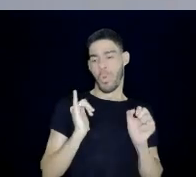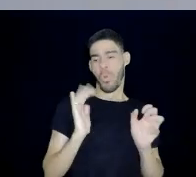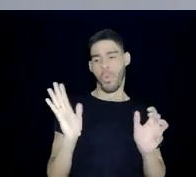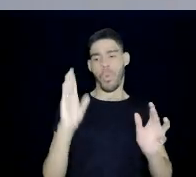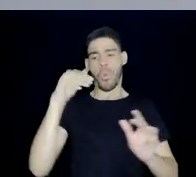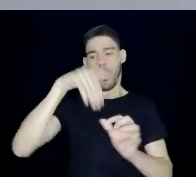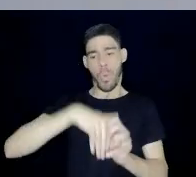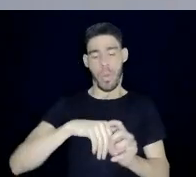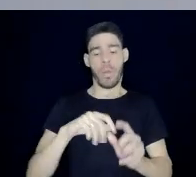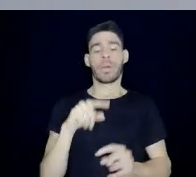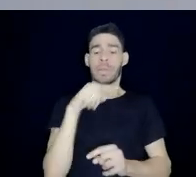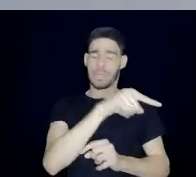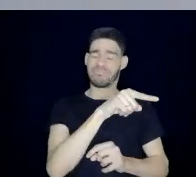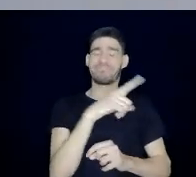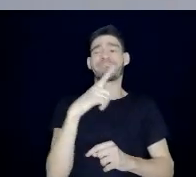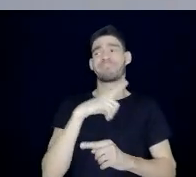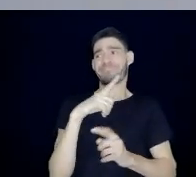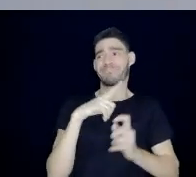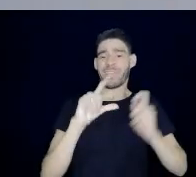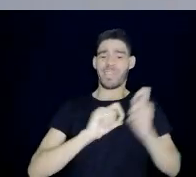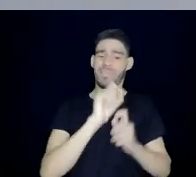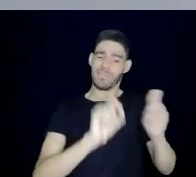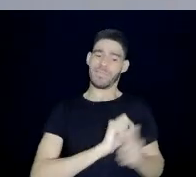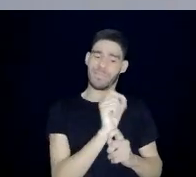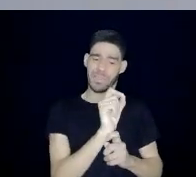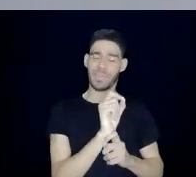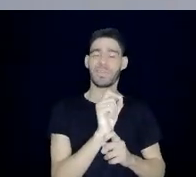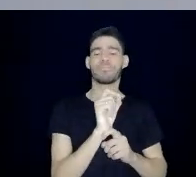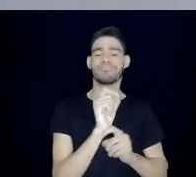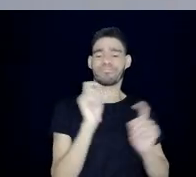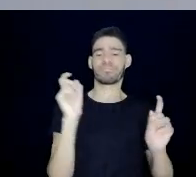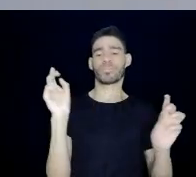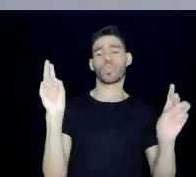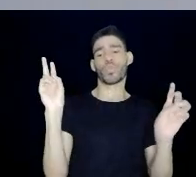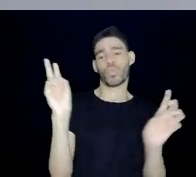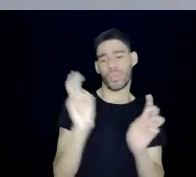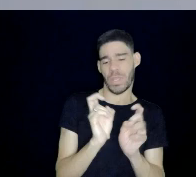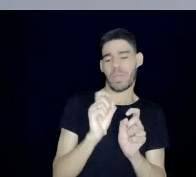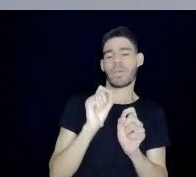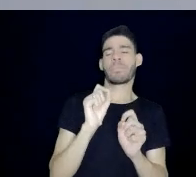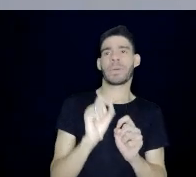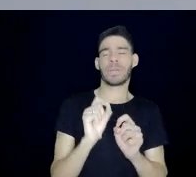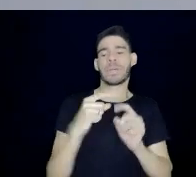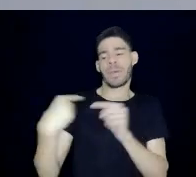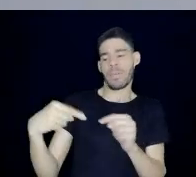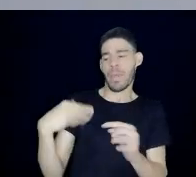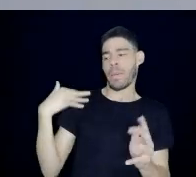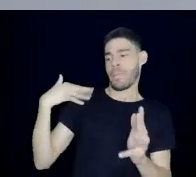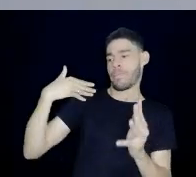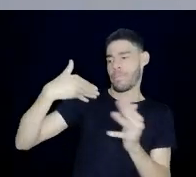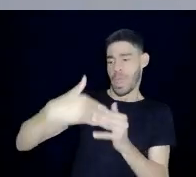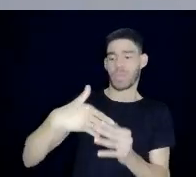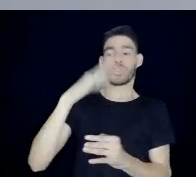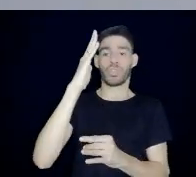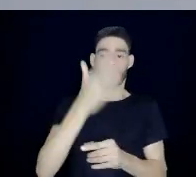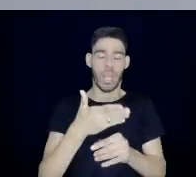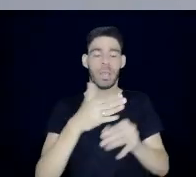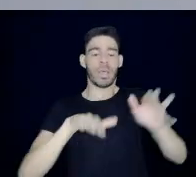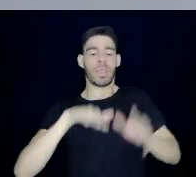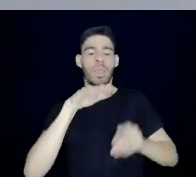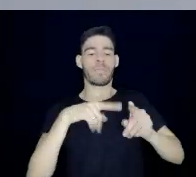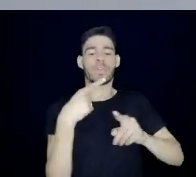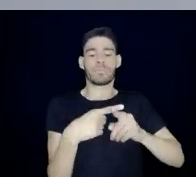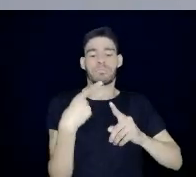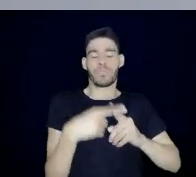no entanto, ela colocou na mesa uma questão que há muito tempo vem sendo debatida e que talvez,